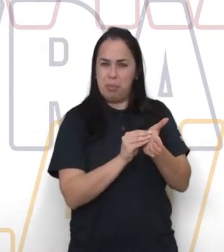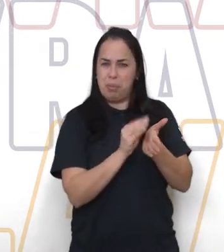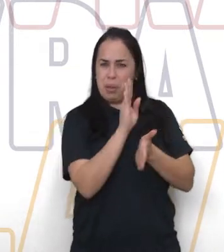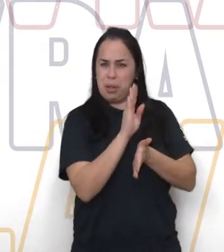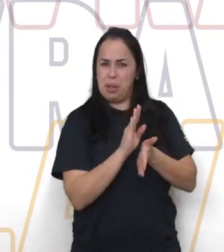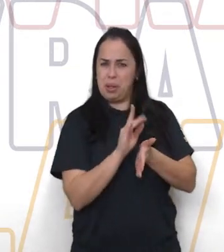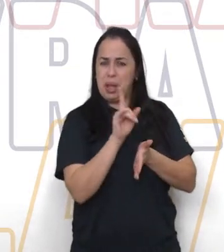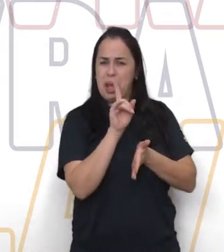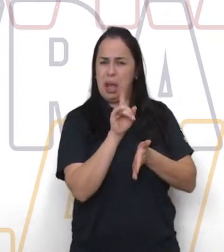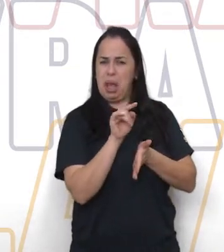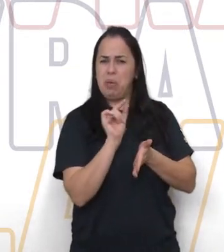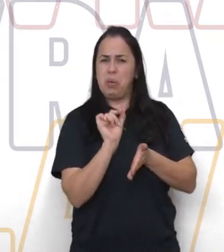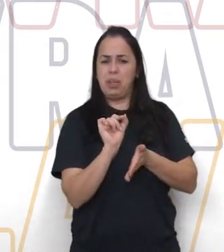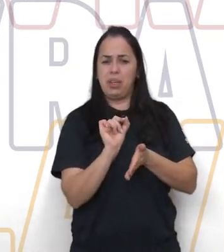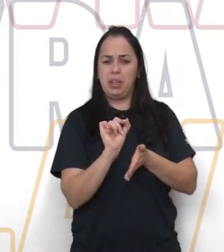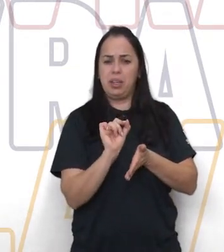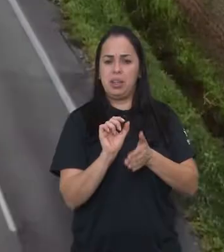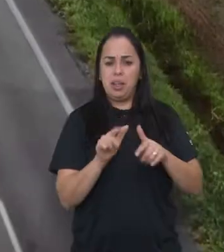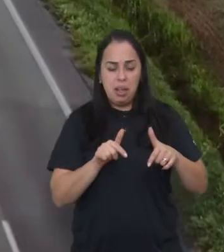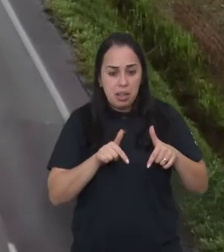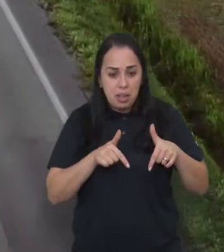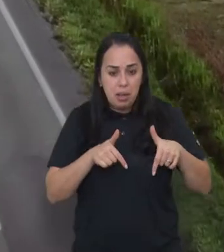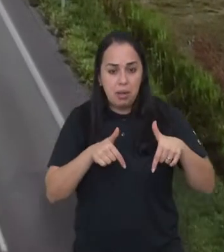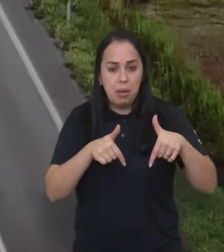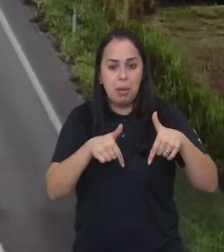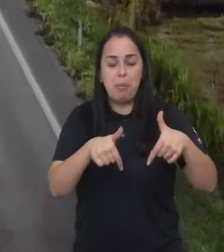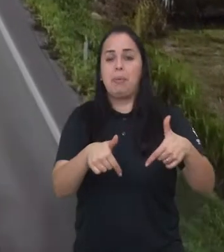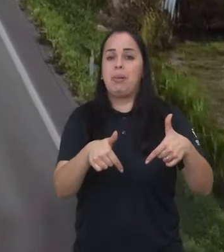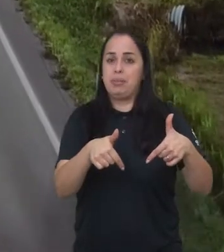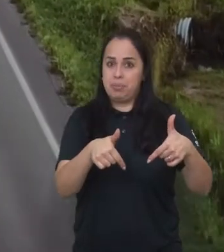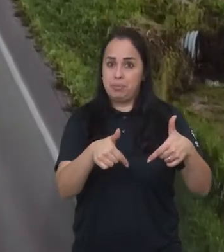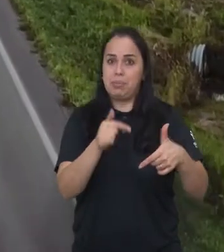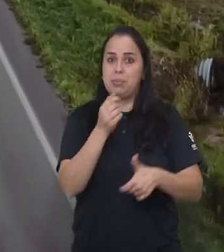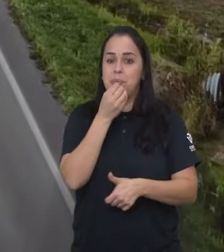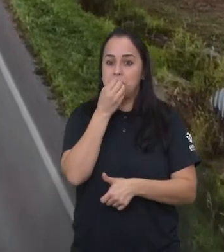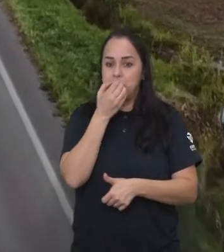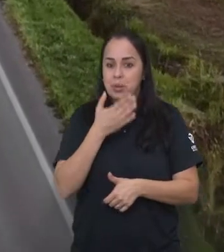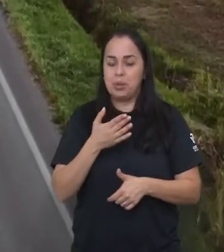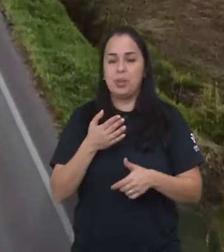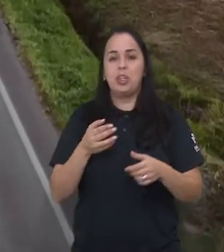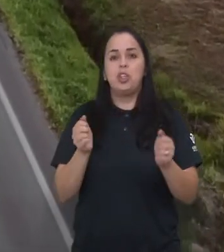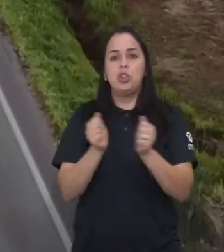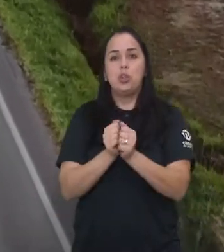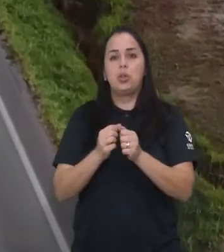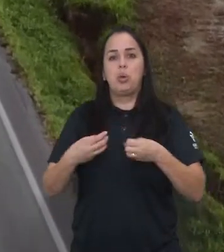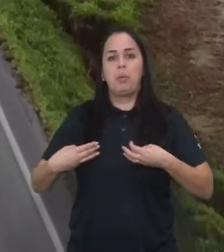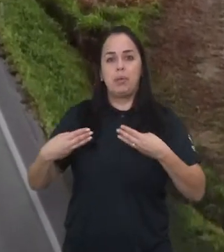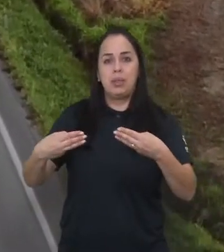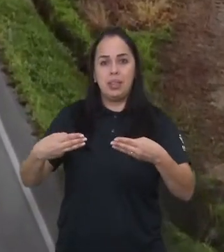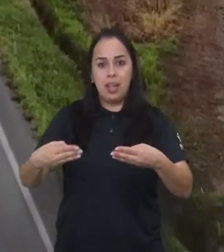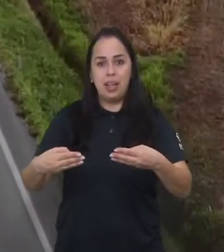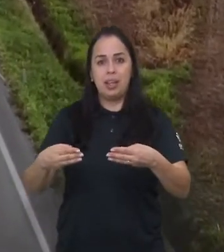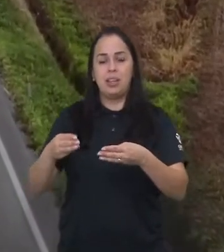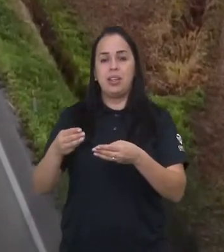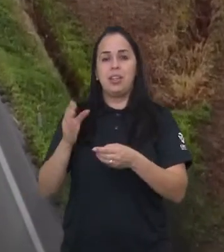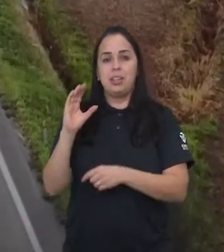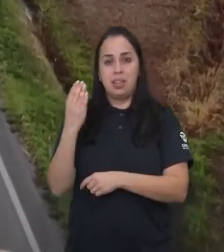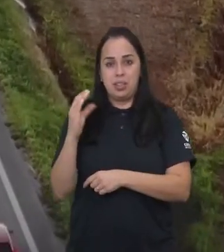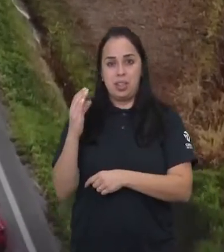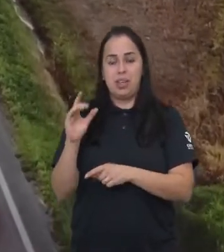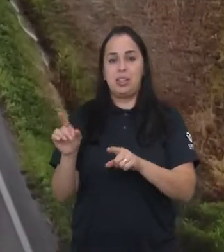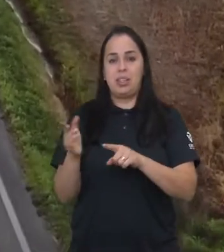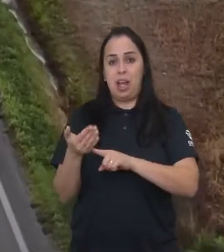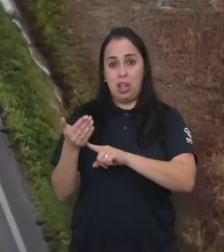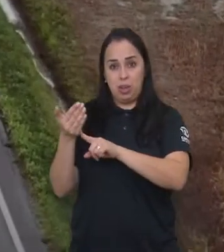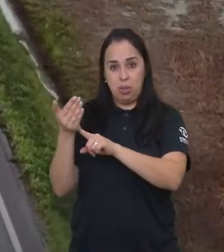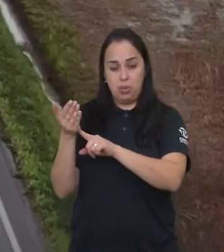foi um movimento muito bacana foi capitaneado pelo Ministério de Ciências e Tecnologia junto